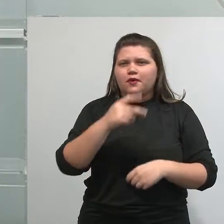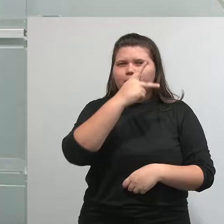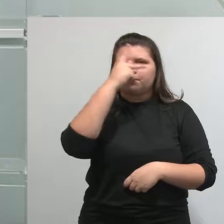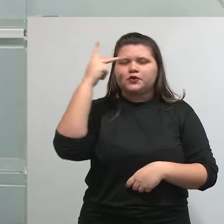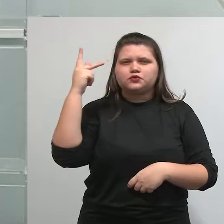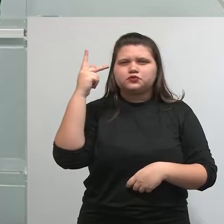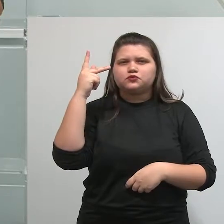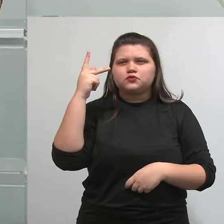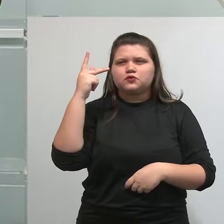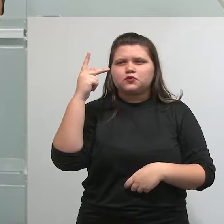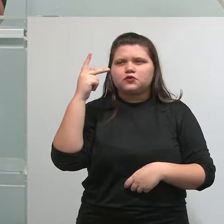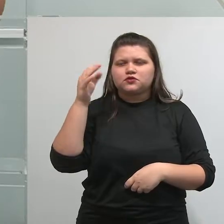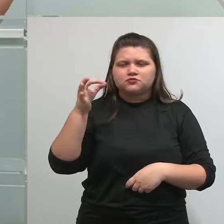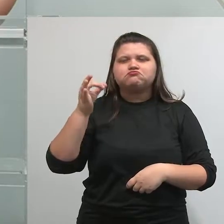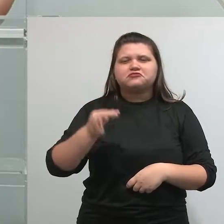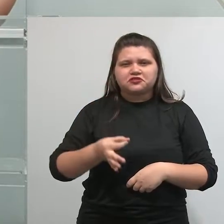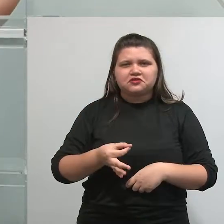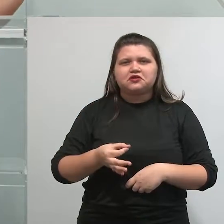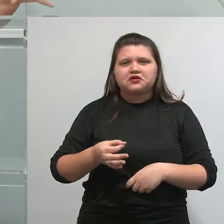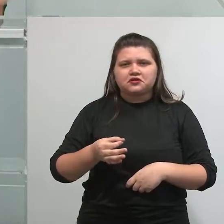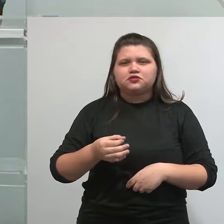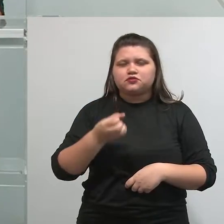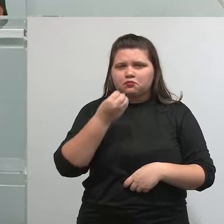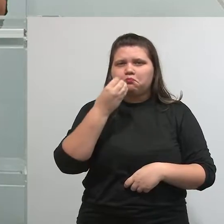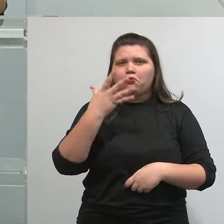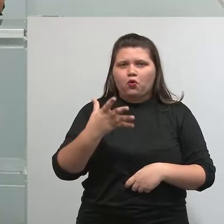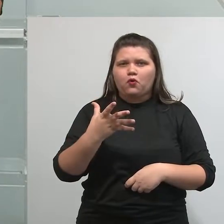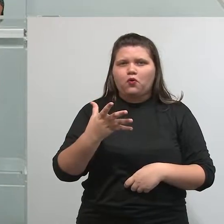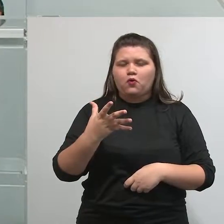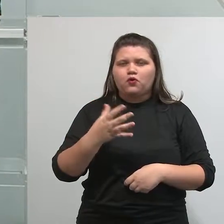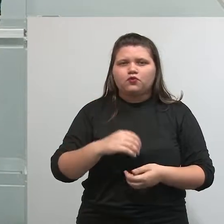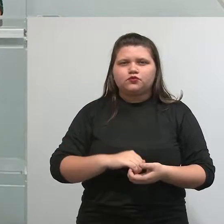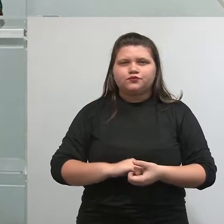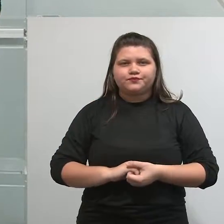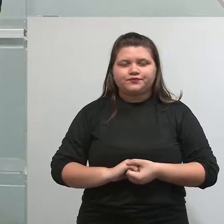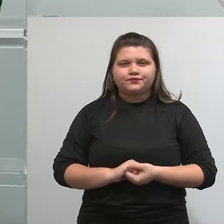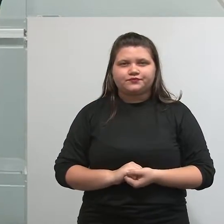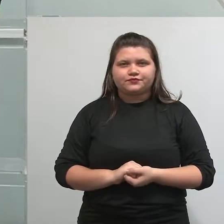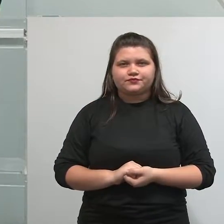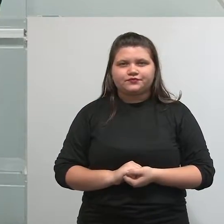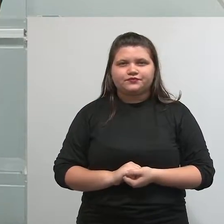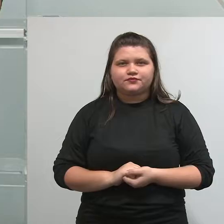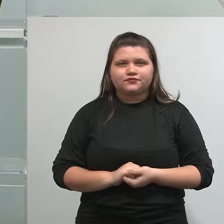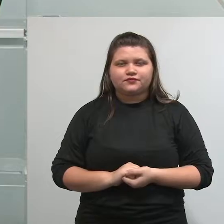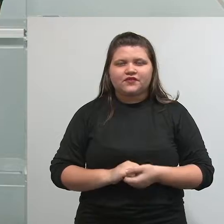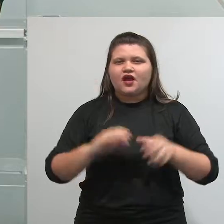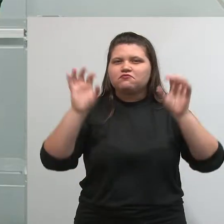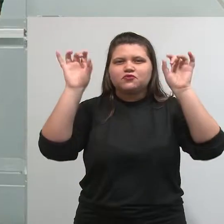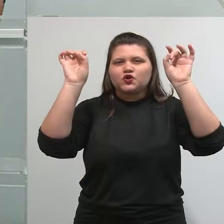aquele ambiente, né, que não foram citados, mas eu observei. Então, é aquele detalhezinho que às